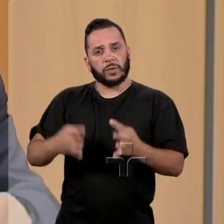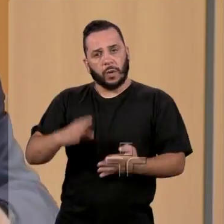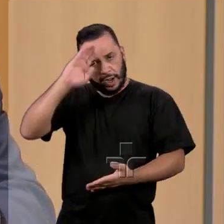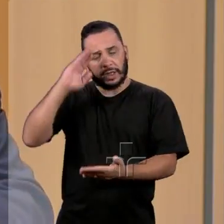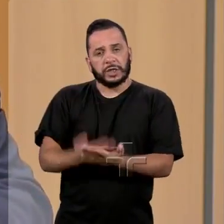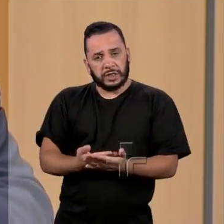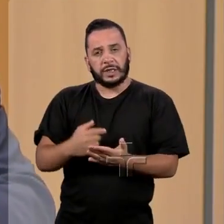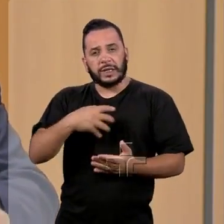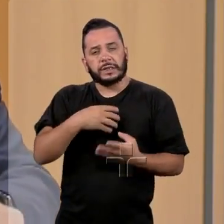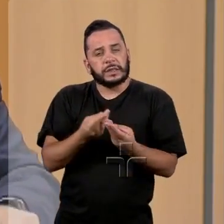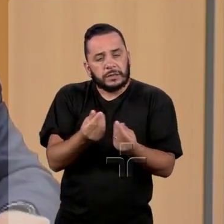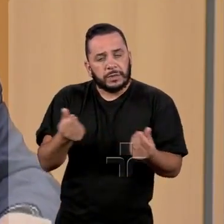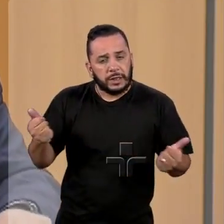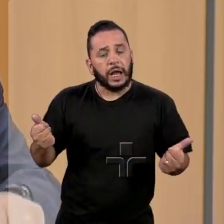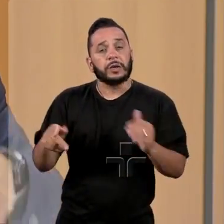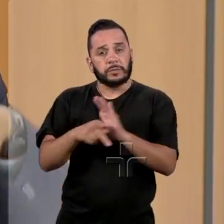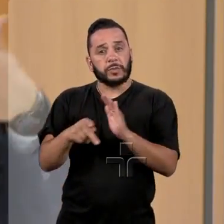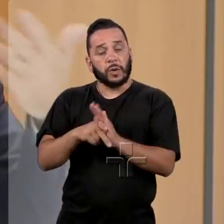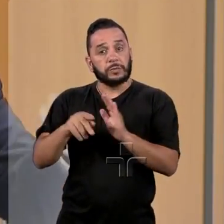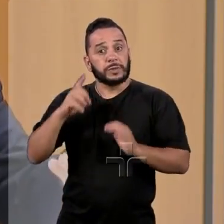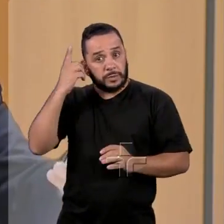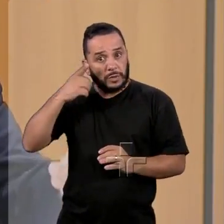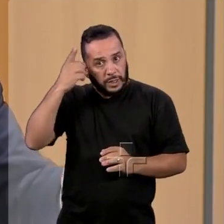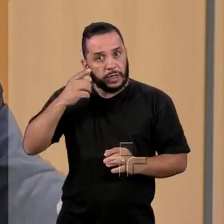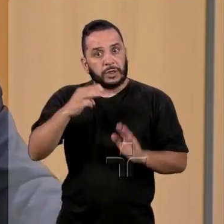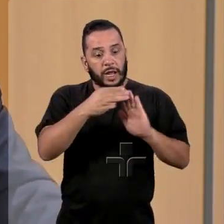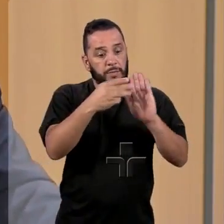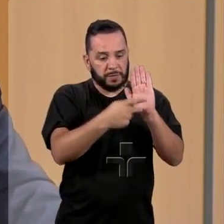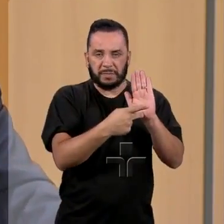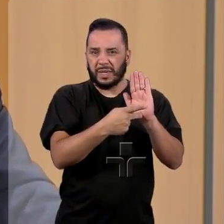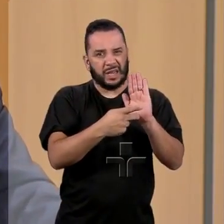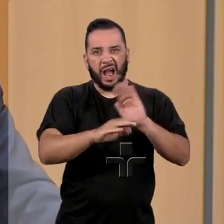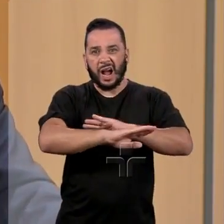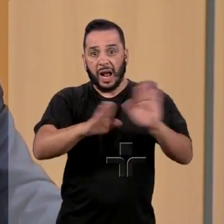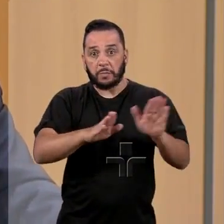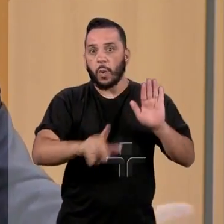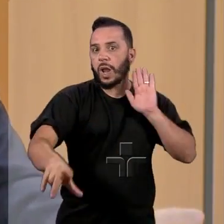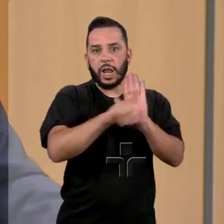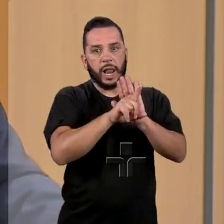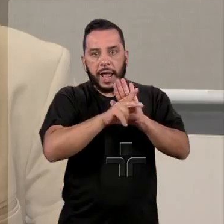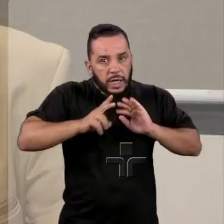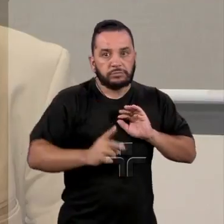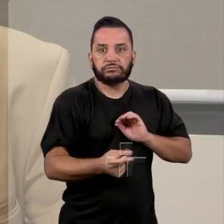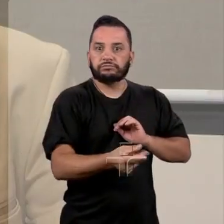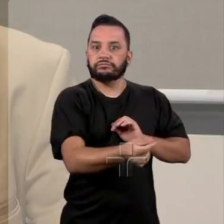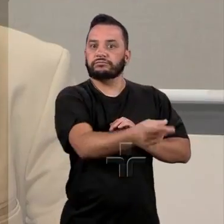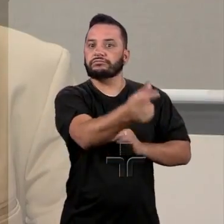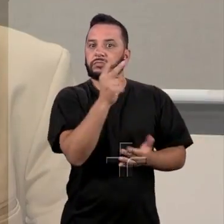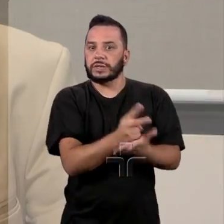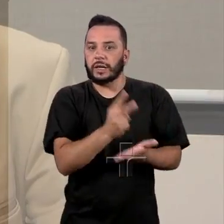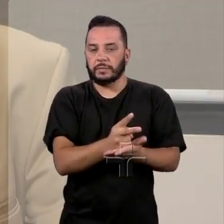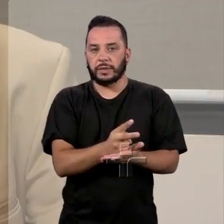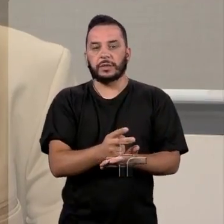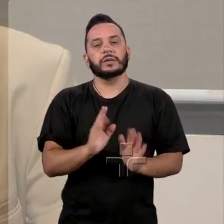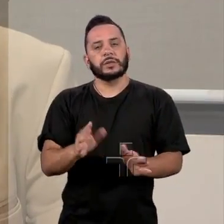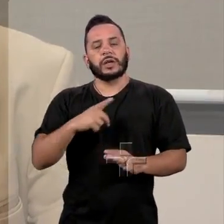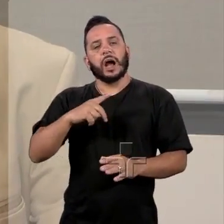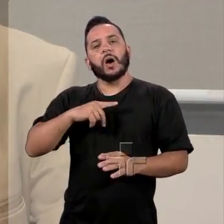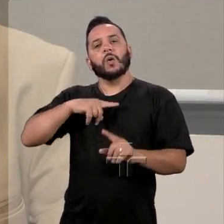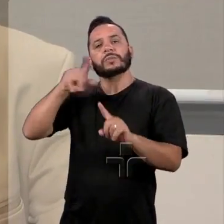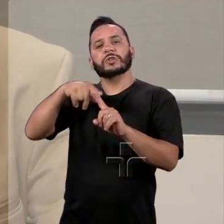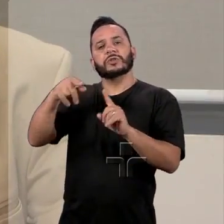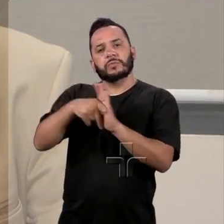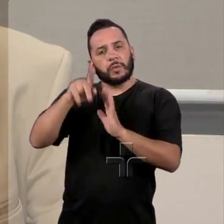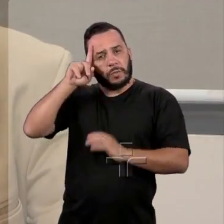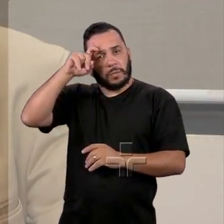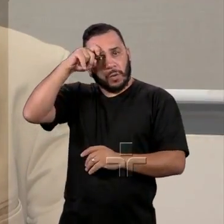dos deputados para transformar a medida em lei, passando a valer em caráter definitivo. A declaração do Sérgio Moro tem qual propósito?